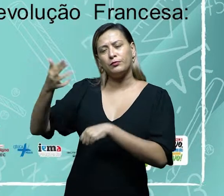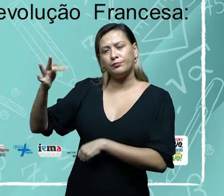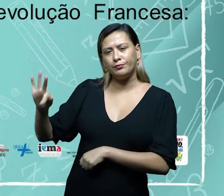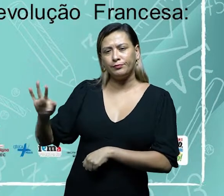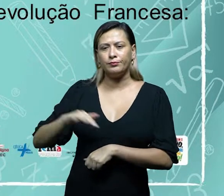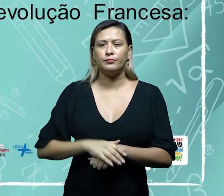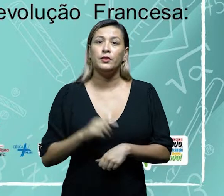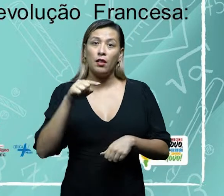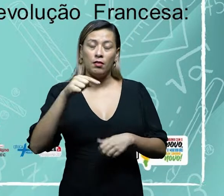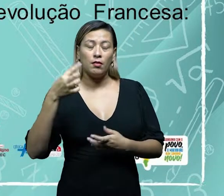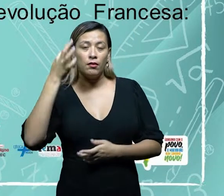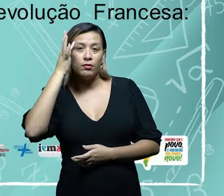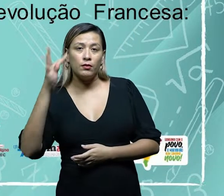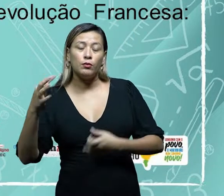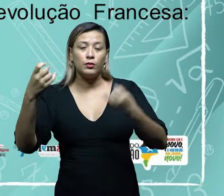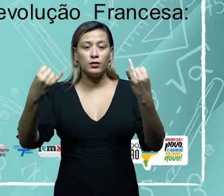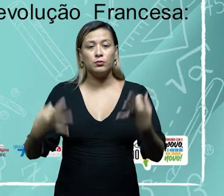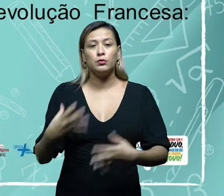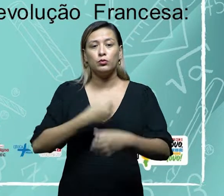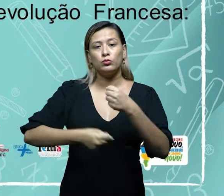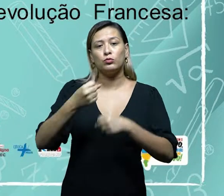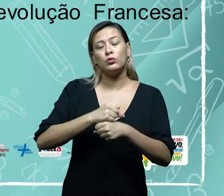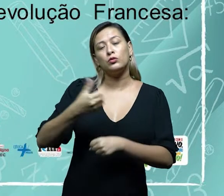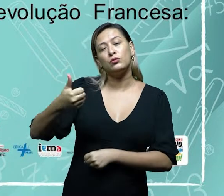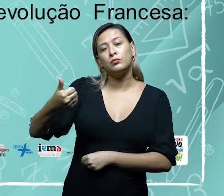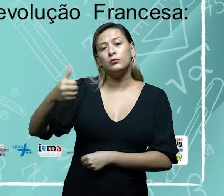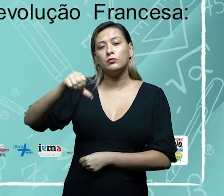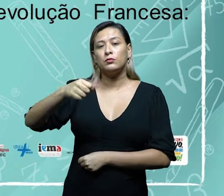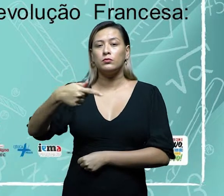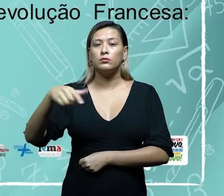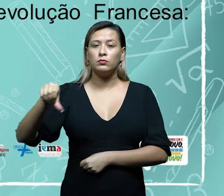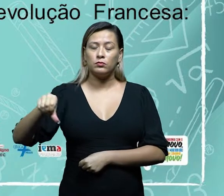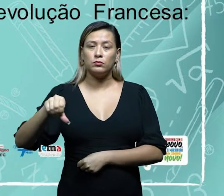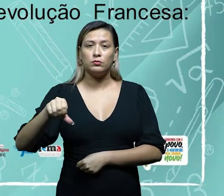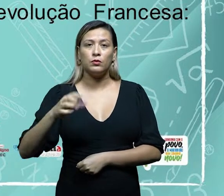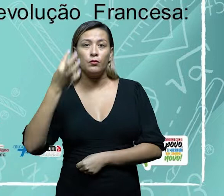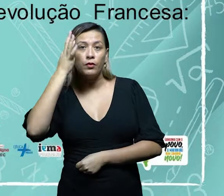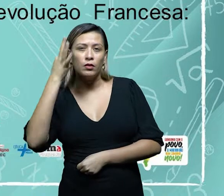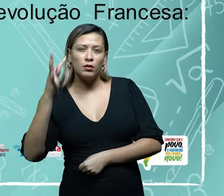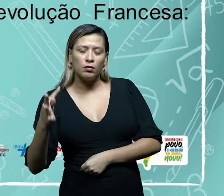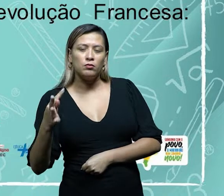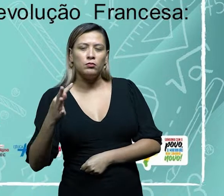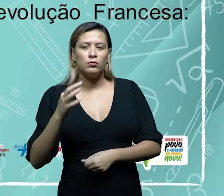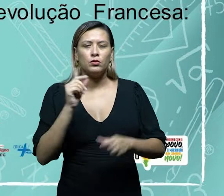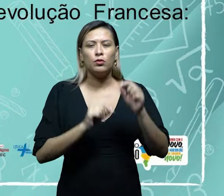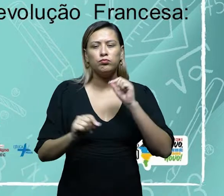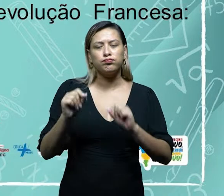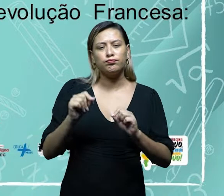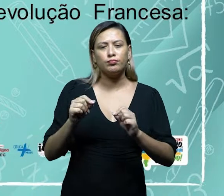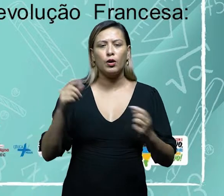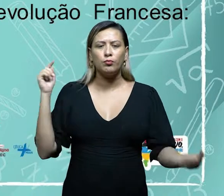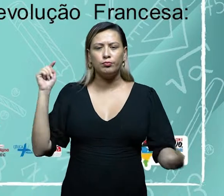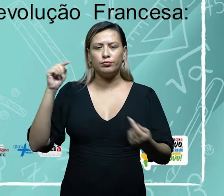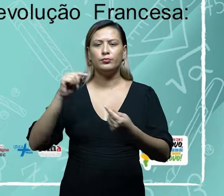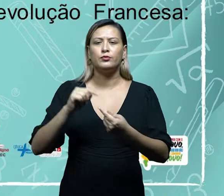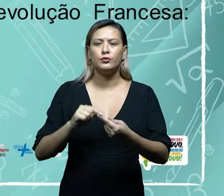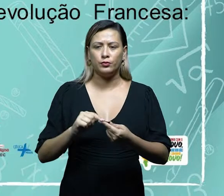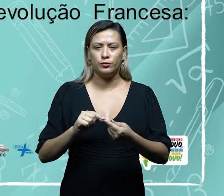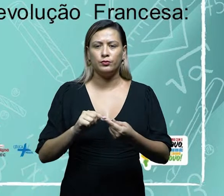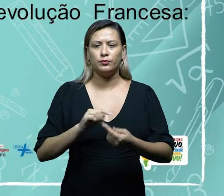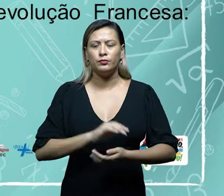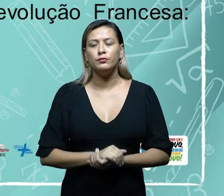geracional lá em 1979. Ele desenvolveu essa teoria objetivando, metaforicamente,